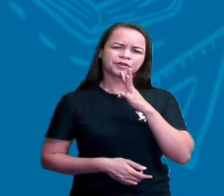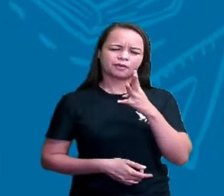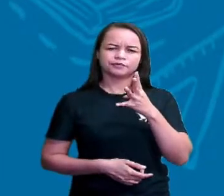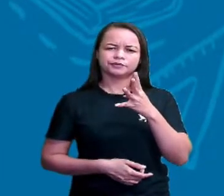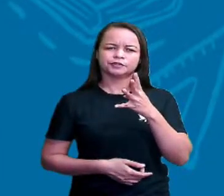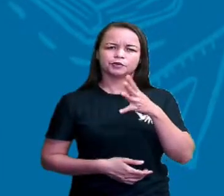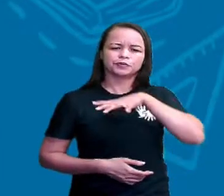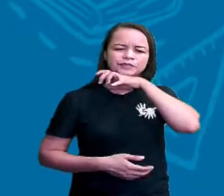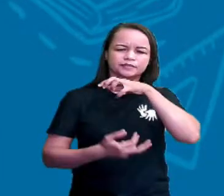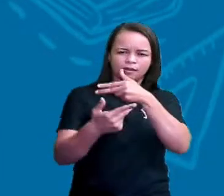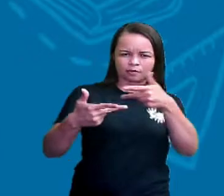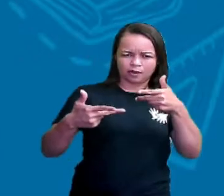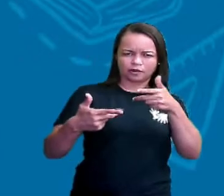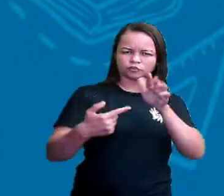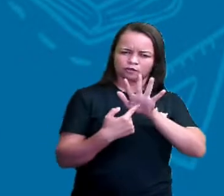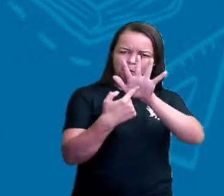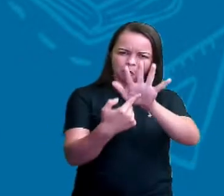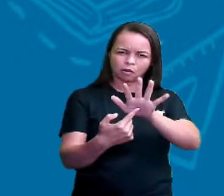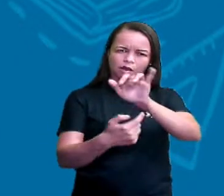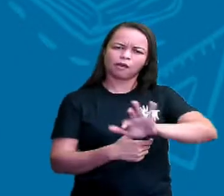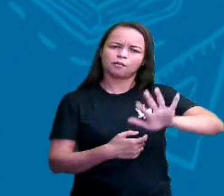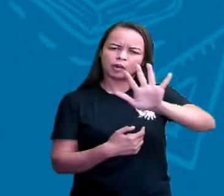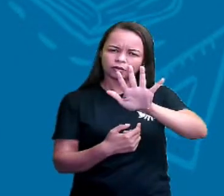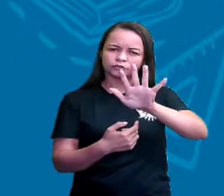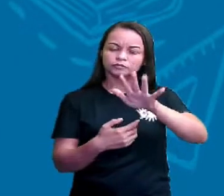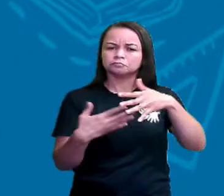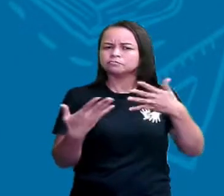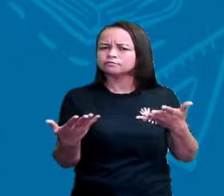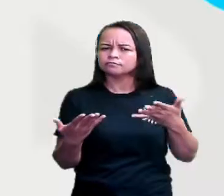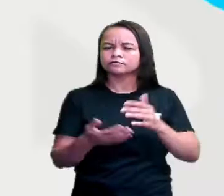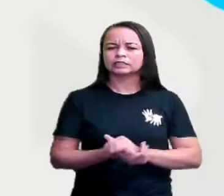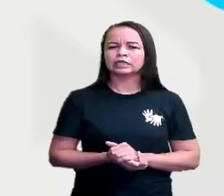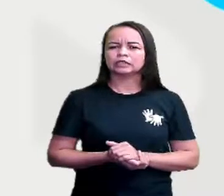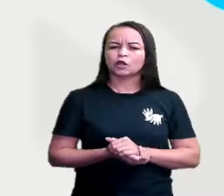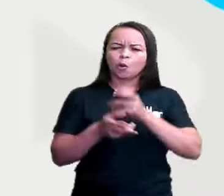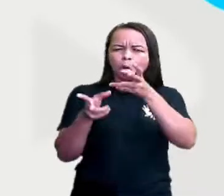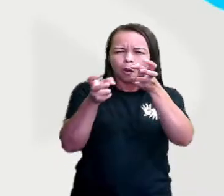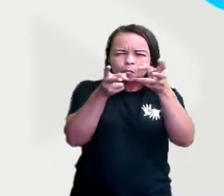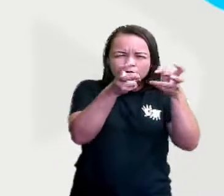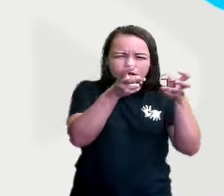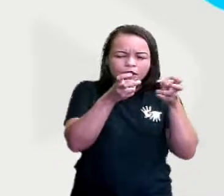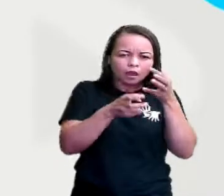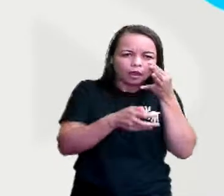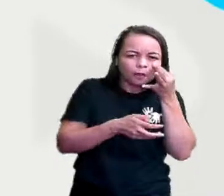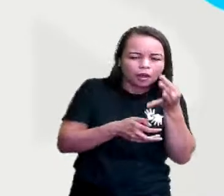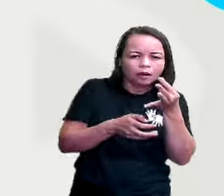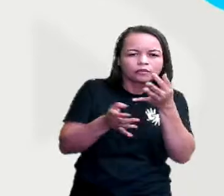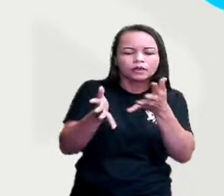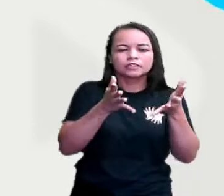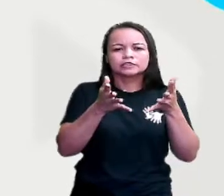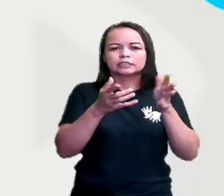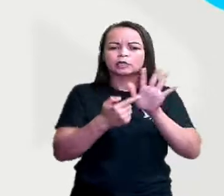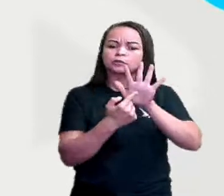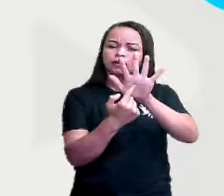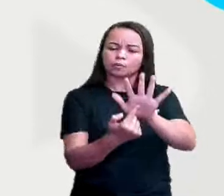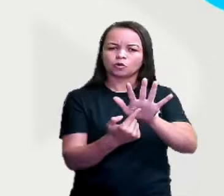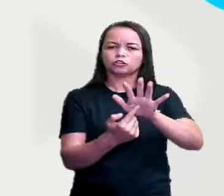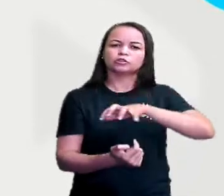imagem? E aí, vamos observar atentamente todos os animais que aparecem aí na imagem